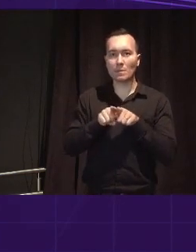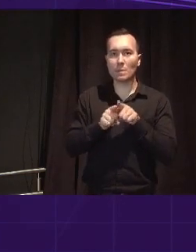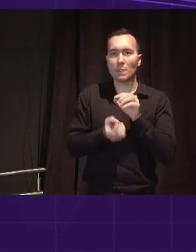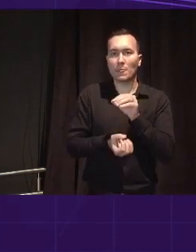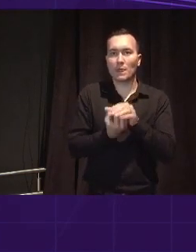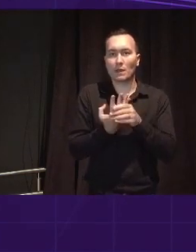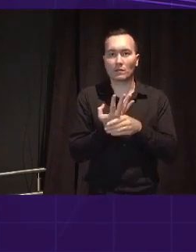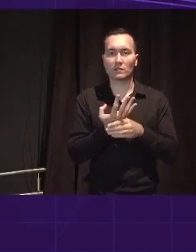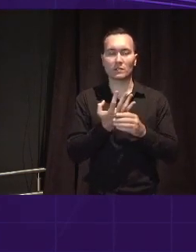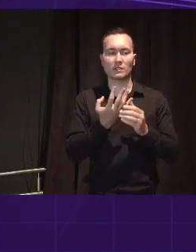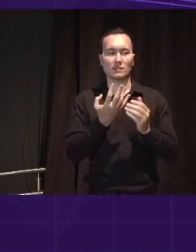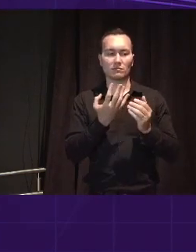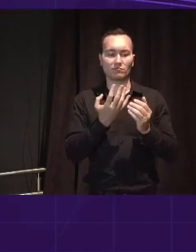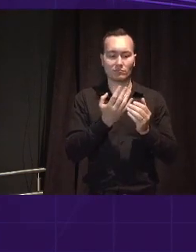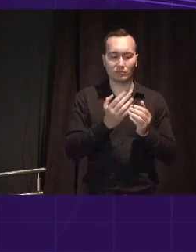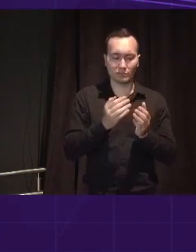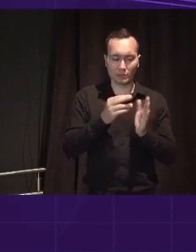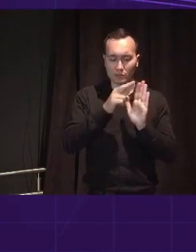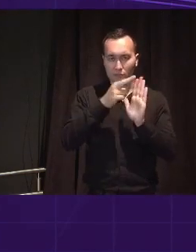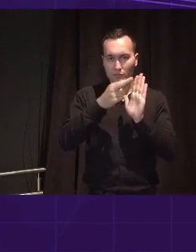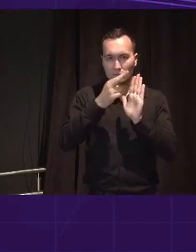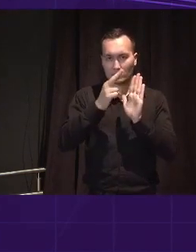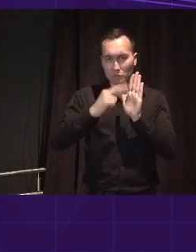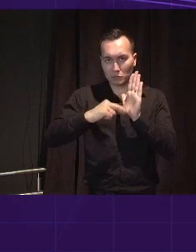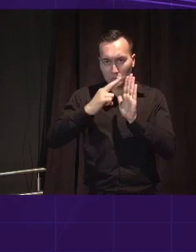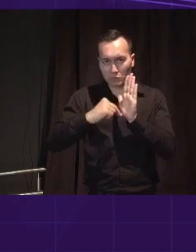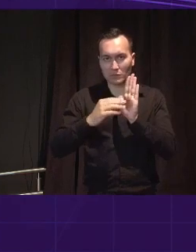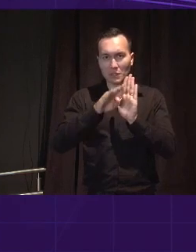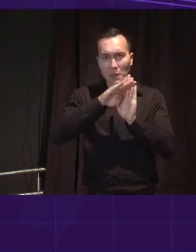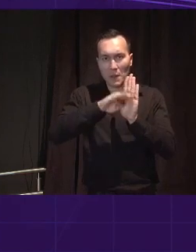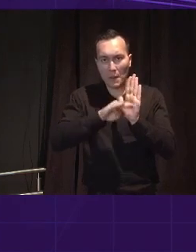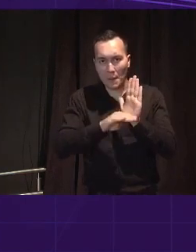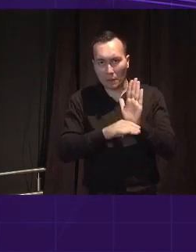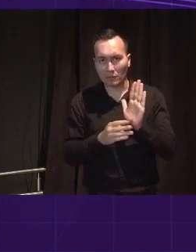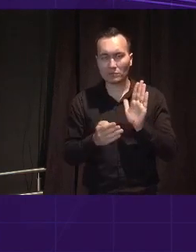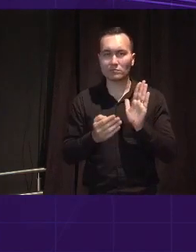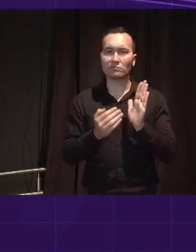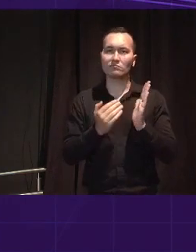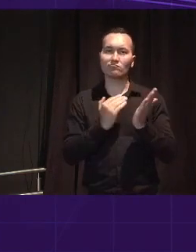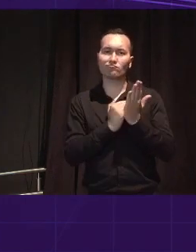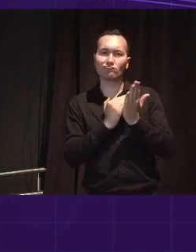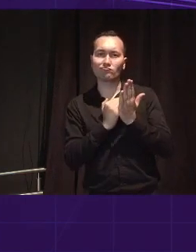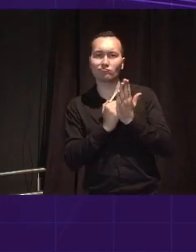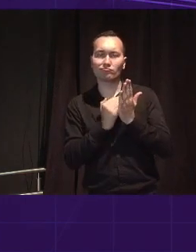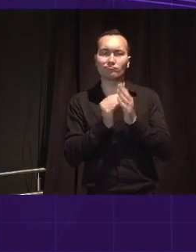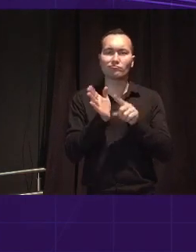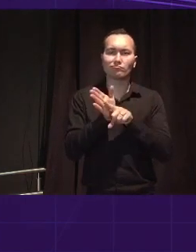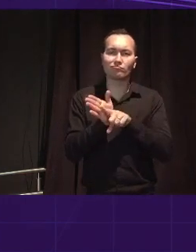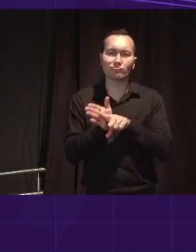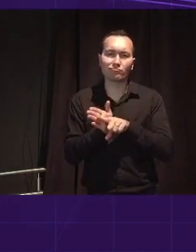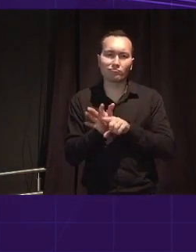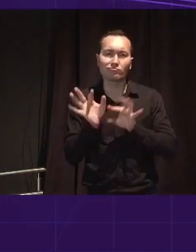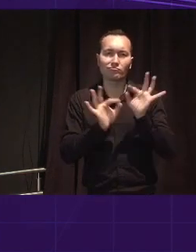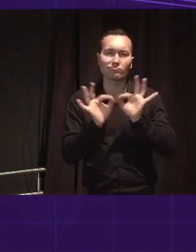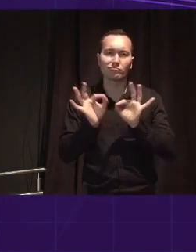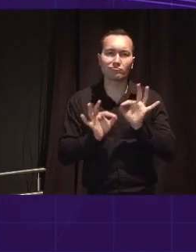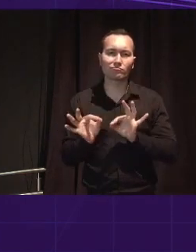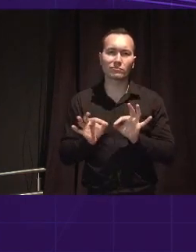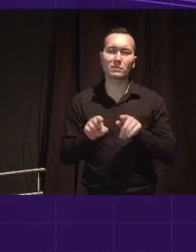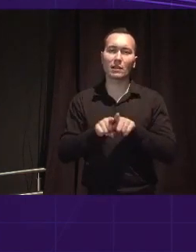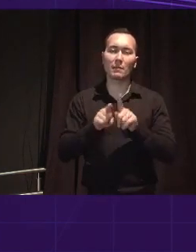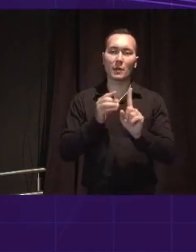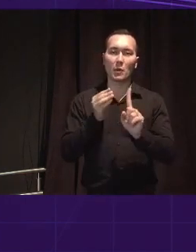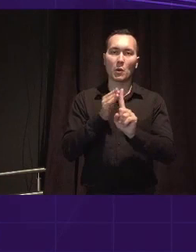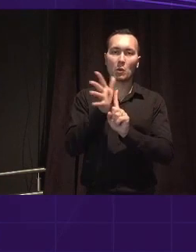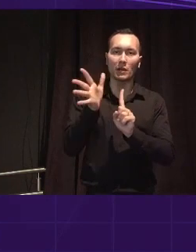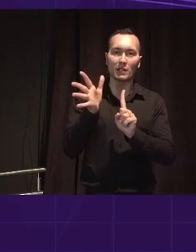técnico, de marketing, de liberações. A gente começou a olhar o fluxo de ponta a ponta, né? E a gente entendeu que um fluxo de ponta a ponta